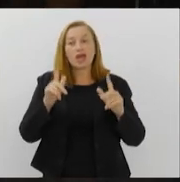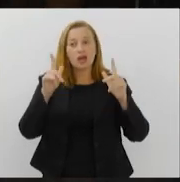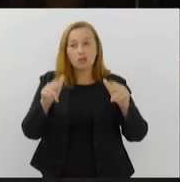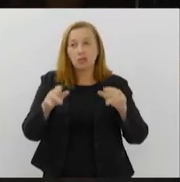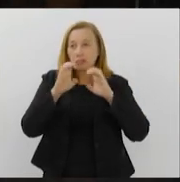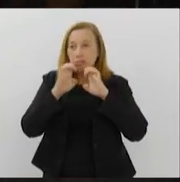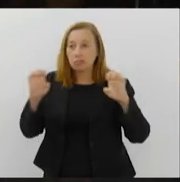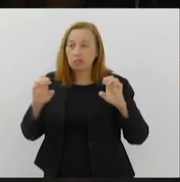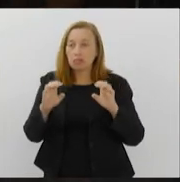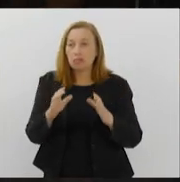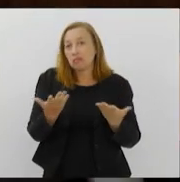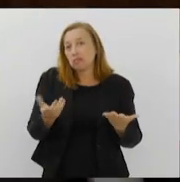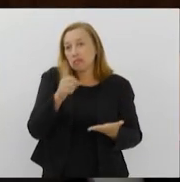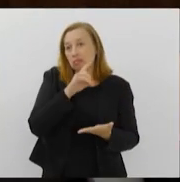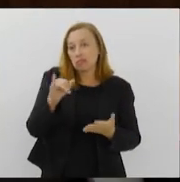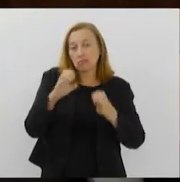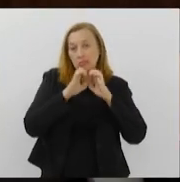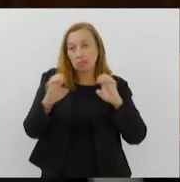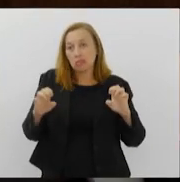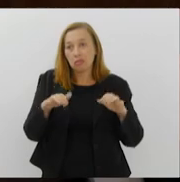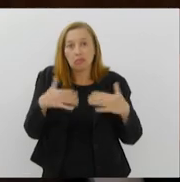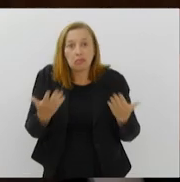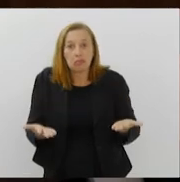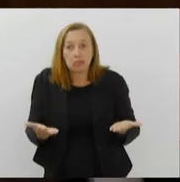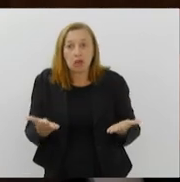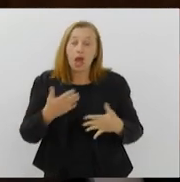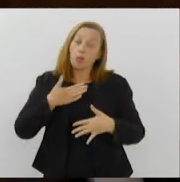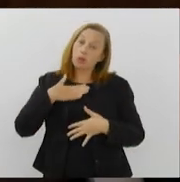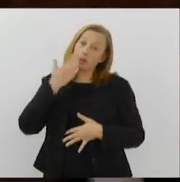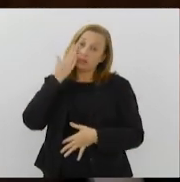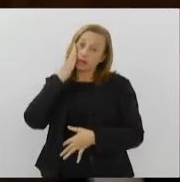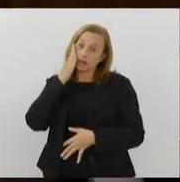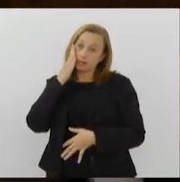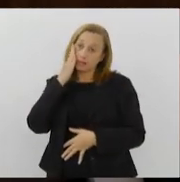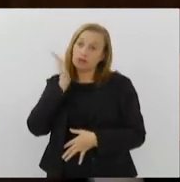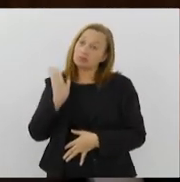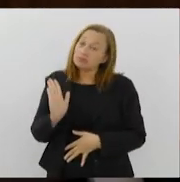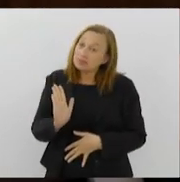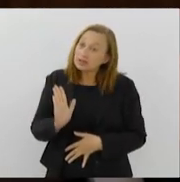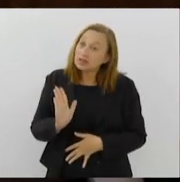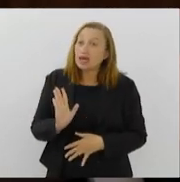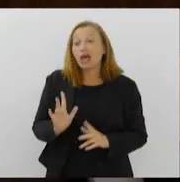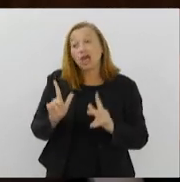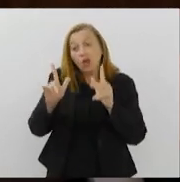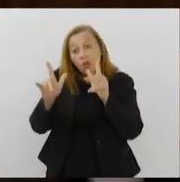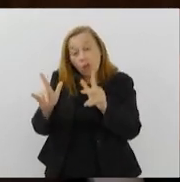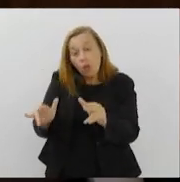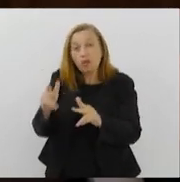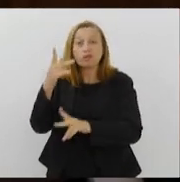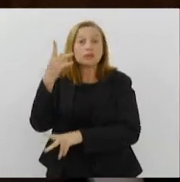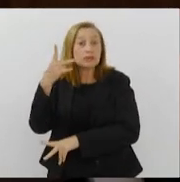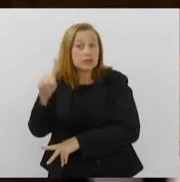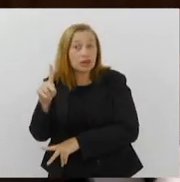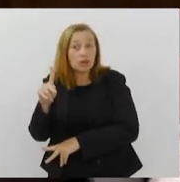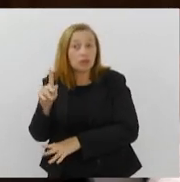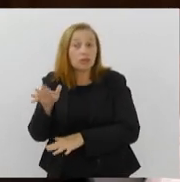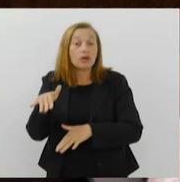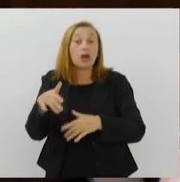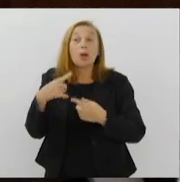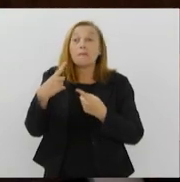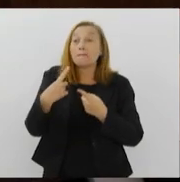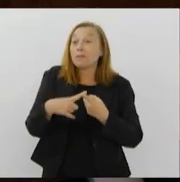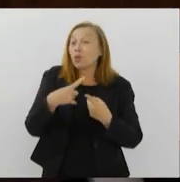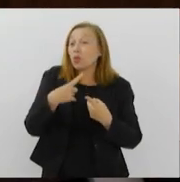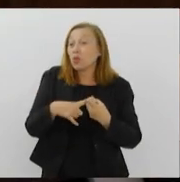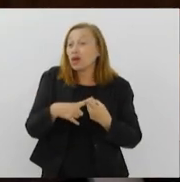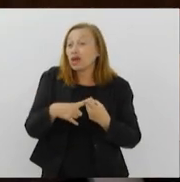Evangelho. Pois é, a meu entendimento é similar ao de Vossa Excelência. Porque